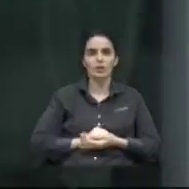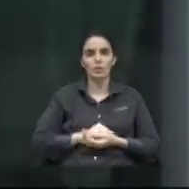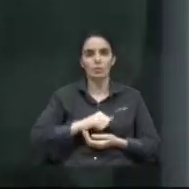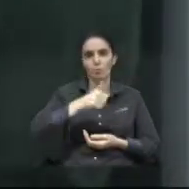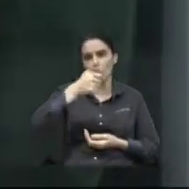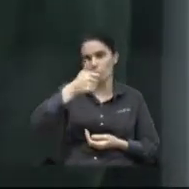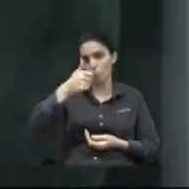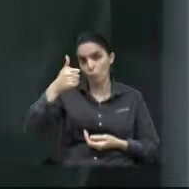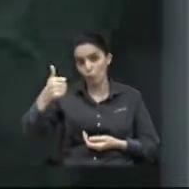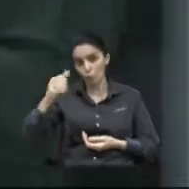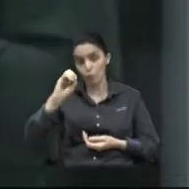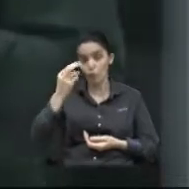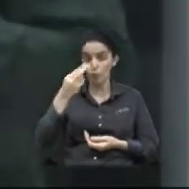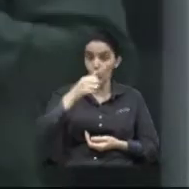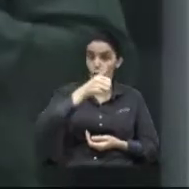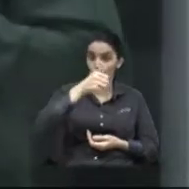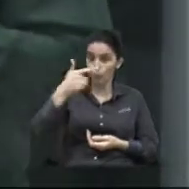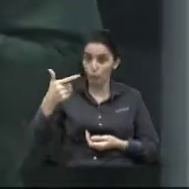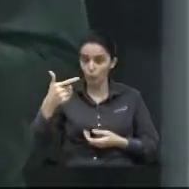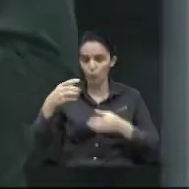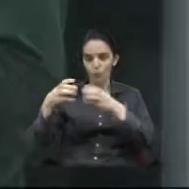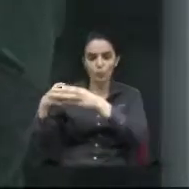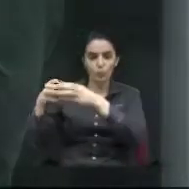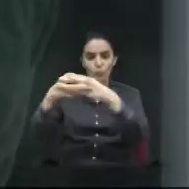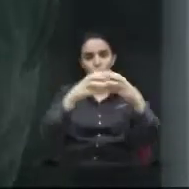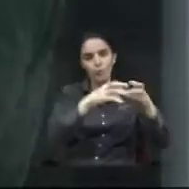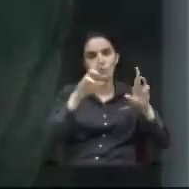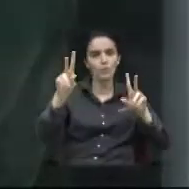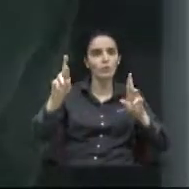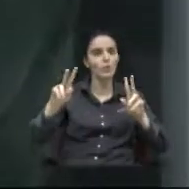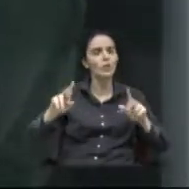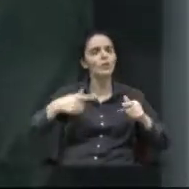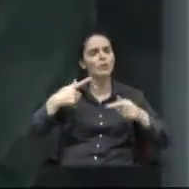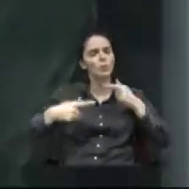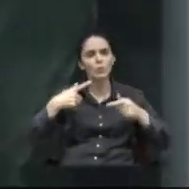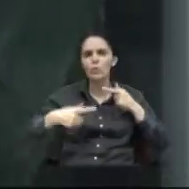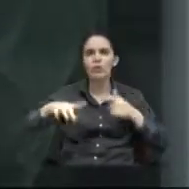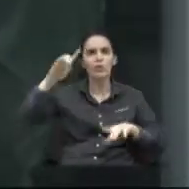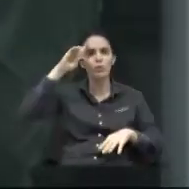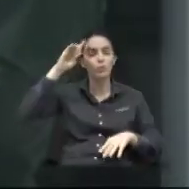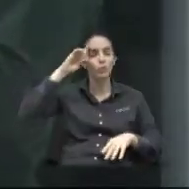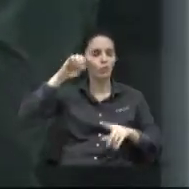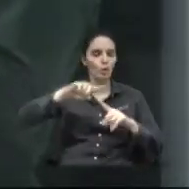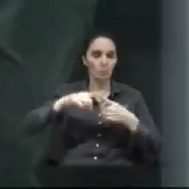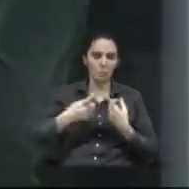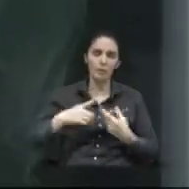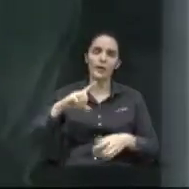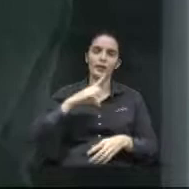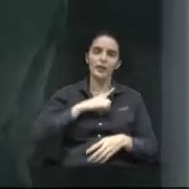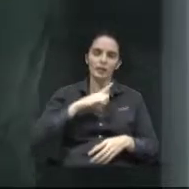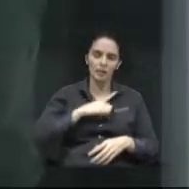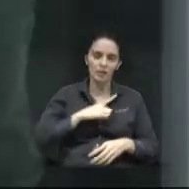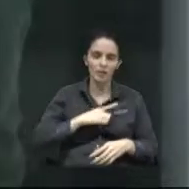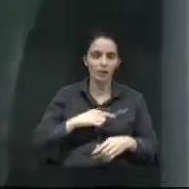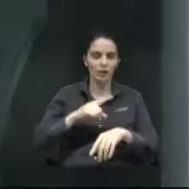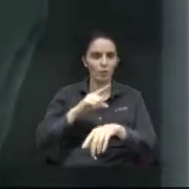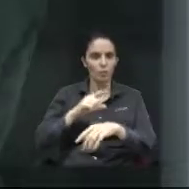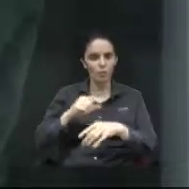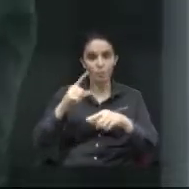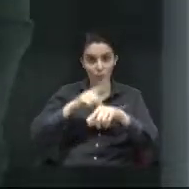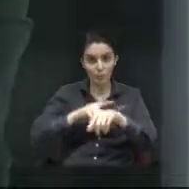diferentes, pensamentos diferentes, discussões acontecem todo dia, mas há um momento sublime no legislativo quando